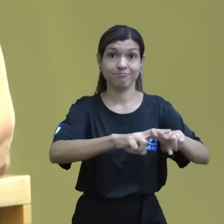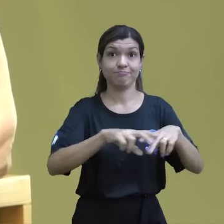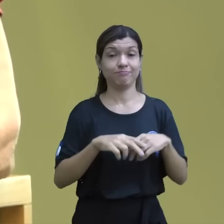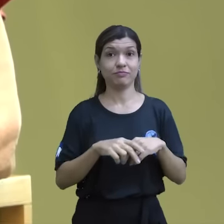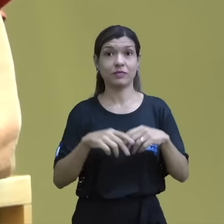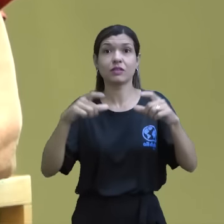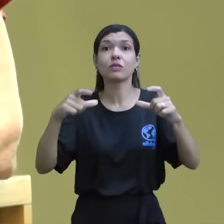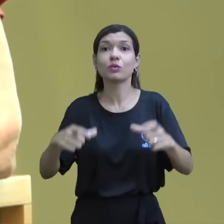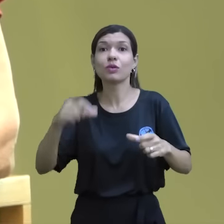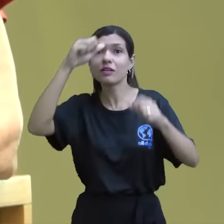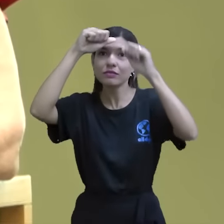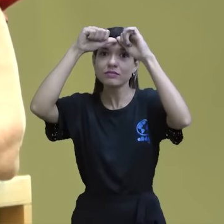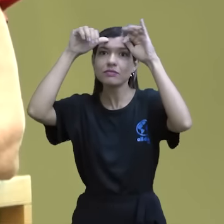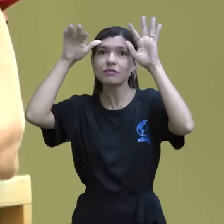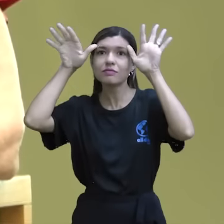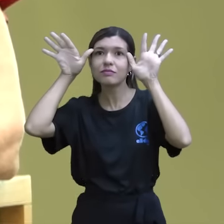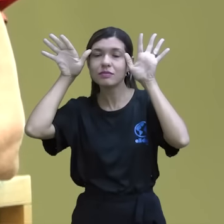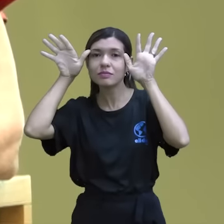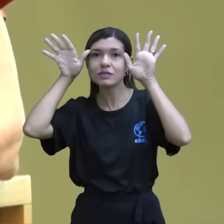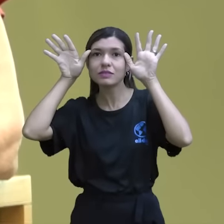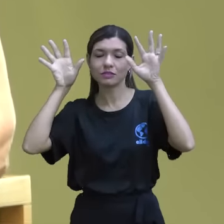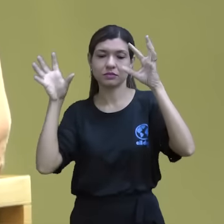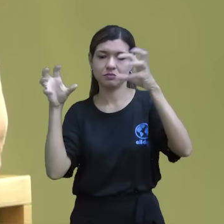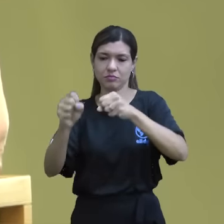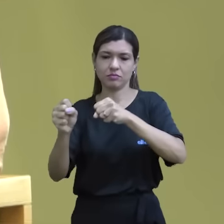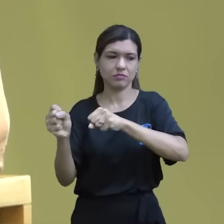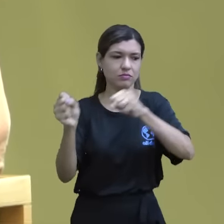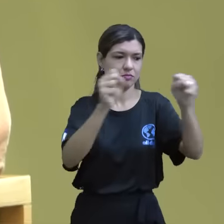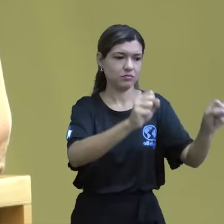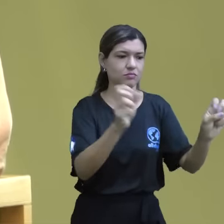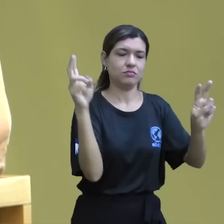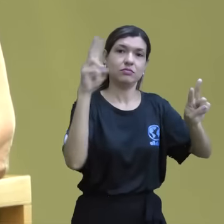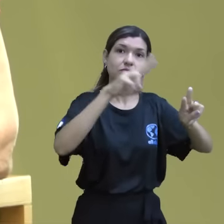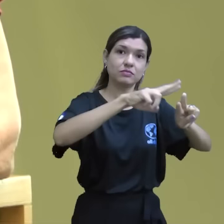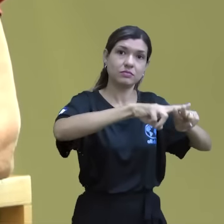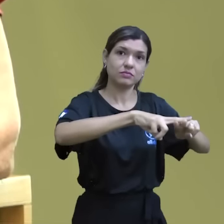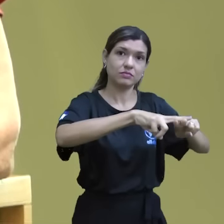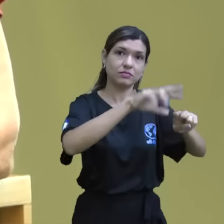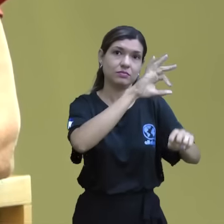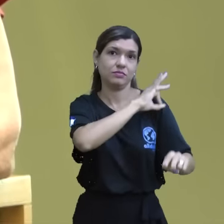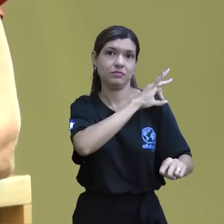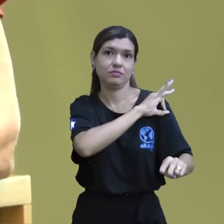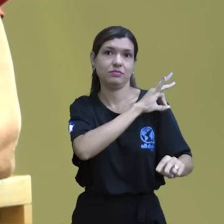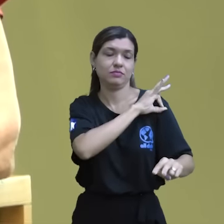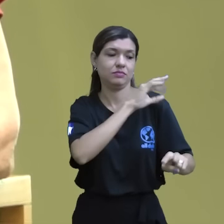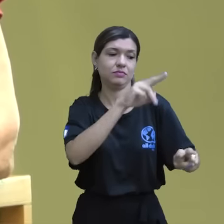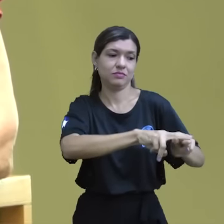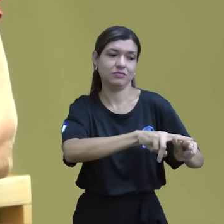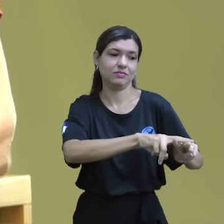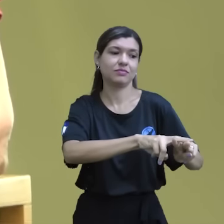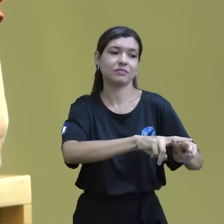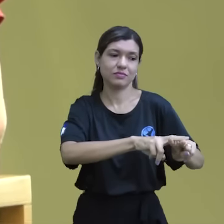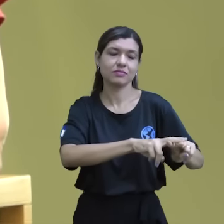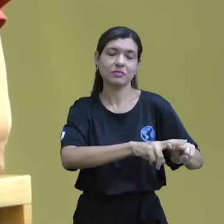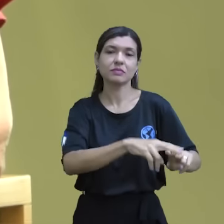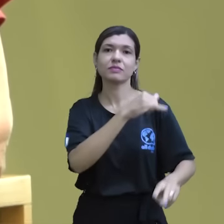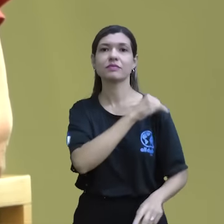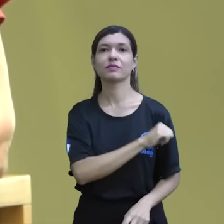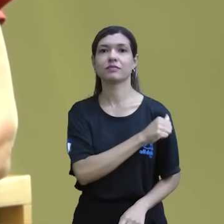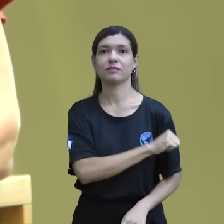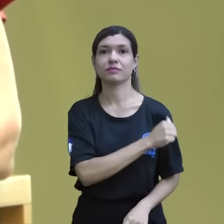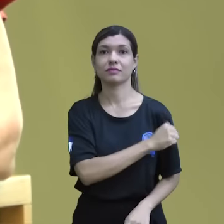assim, e ele, 4 anos depois, ele chega ao Rio de Janeiro mais do que morto. Né?